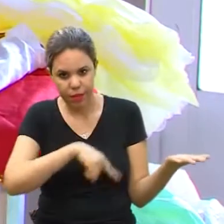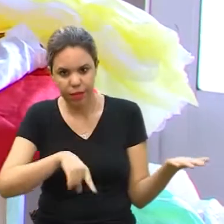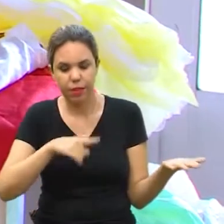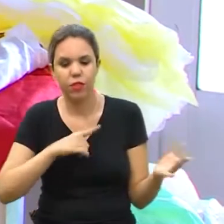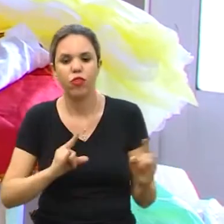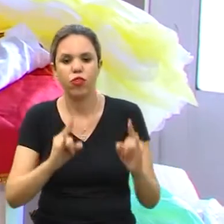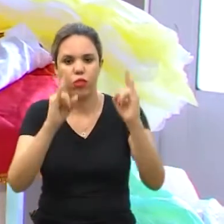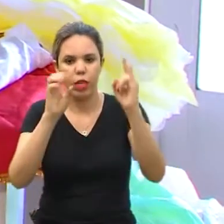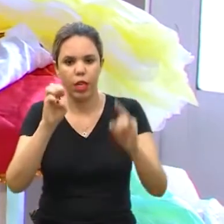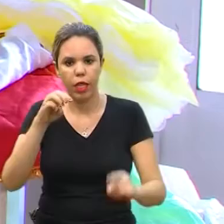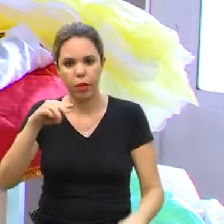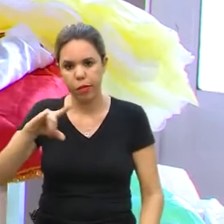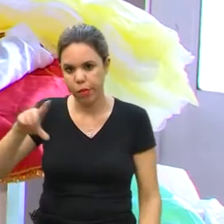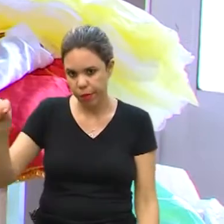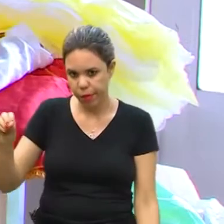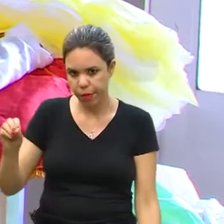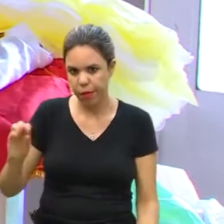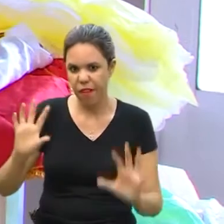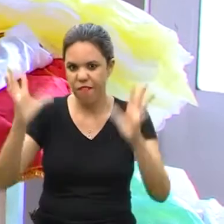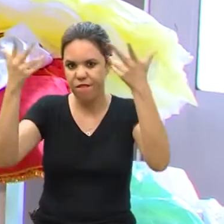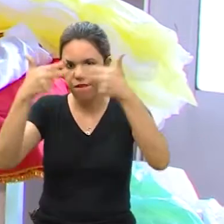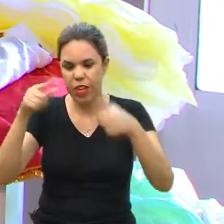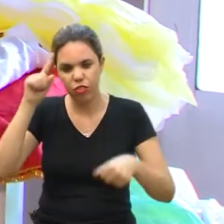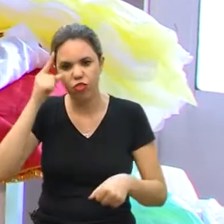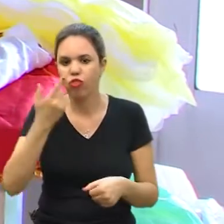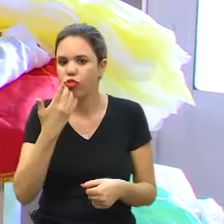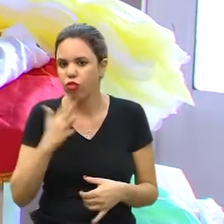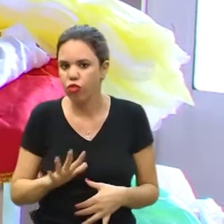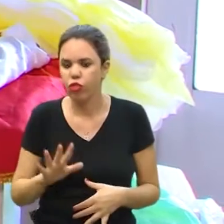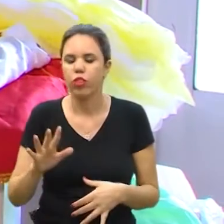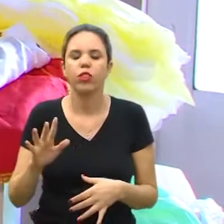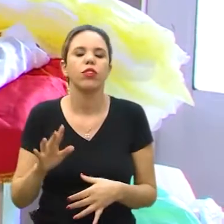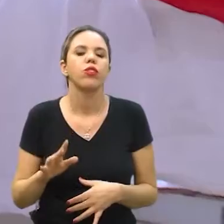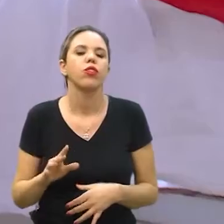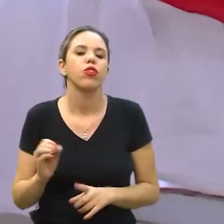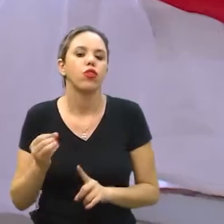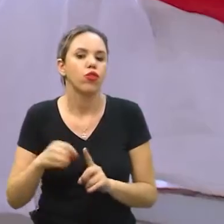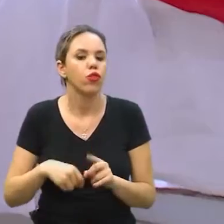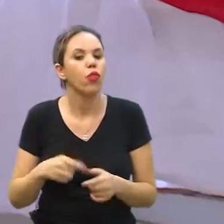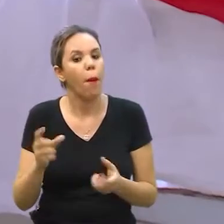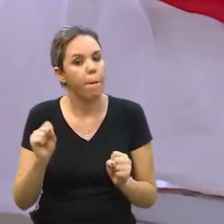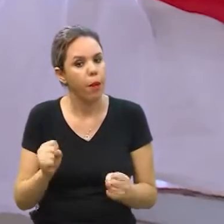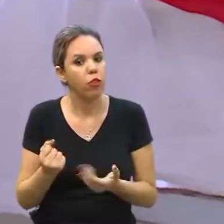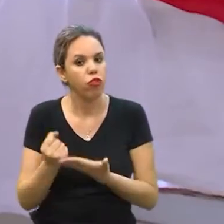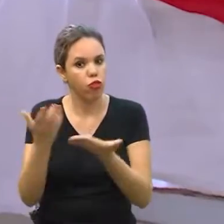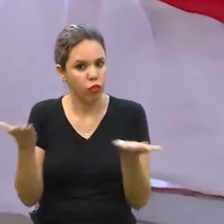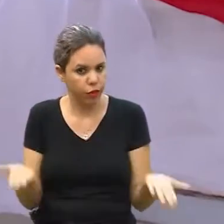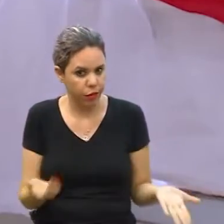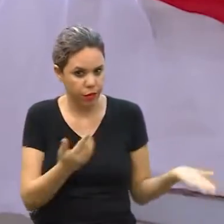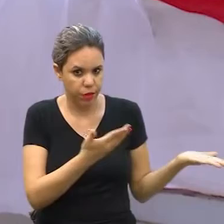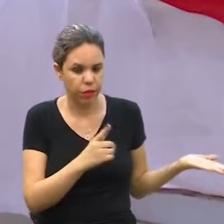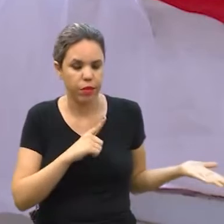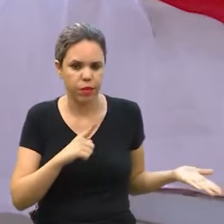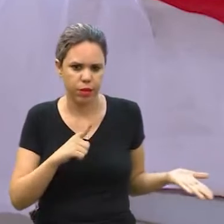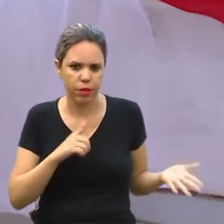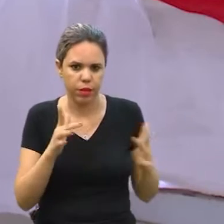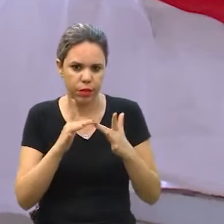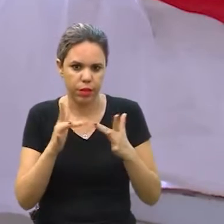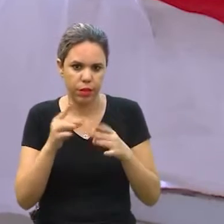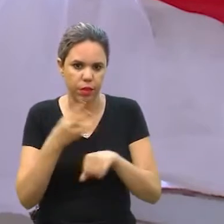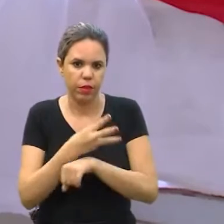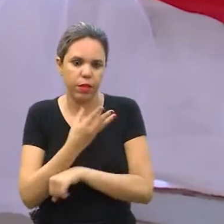do residencial Emílio Bosco para a festa do Dia das Crianças, veja como você pode contribuir. Eu tenho